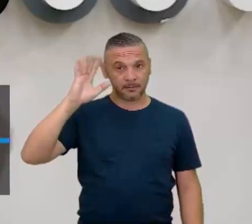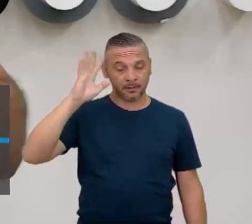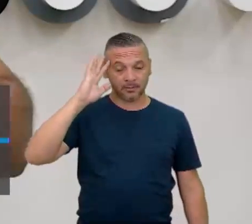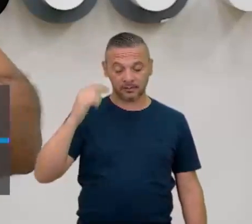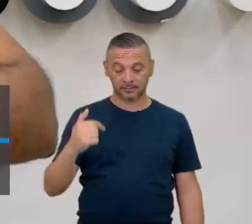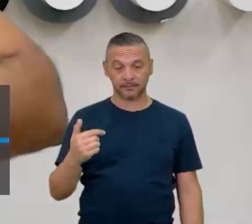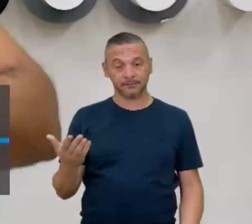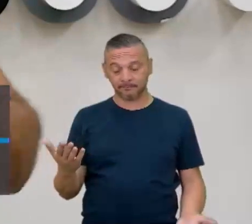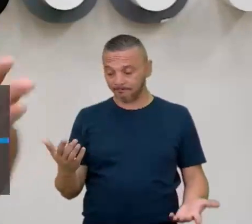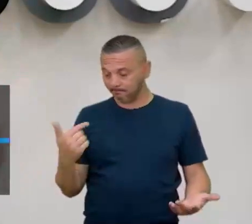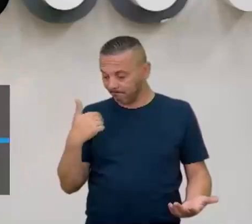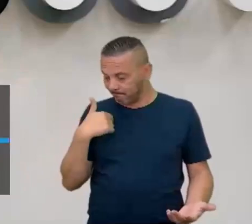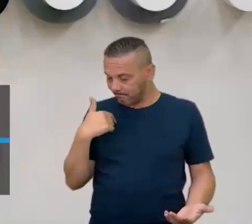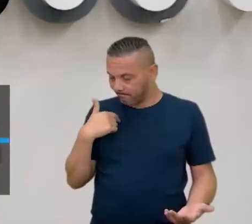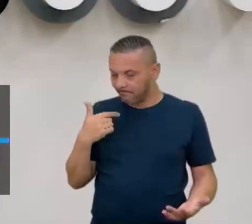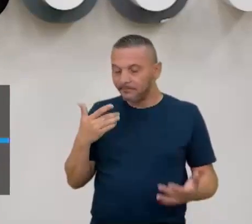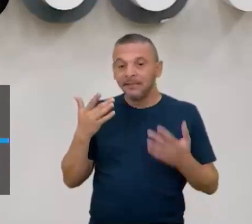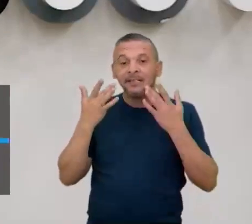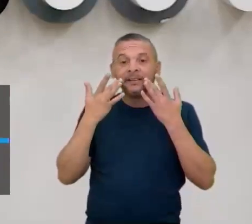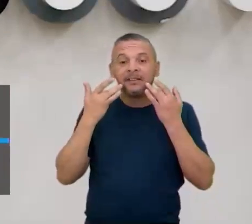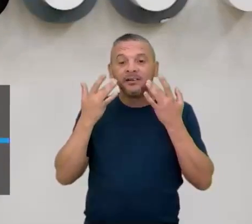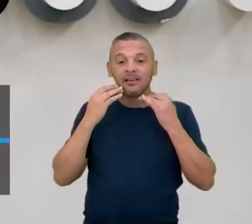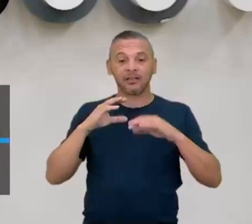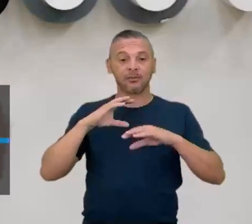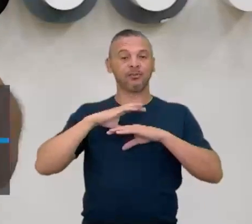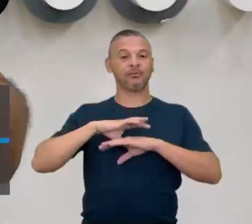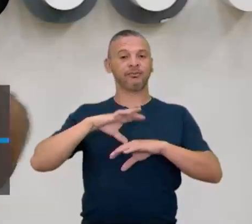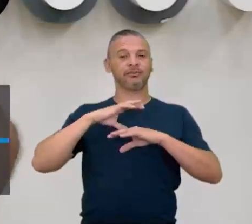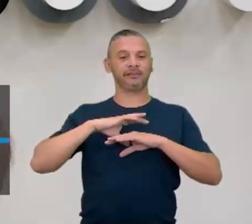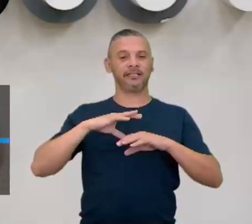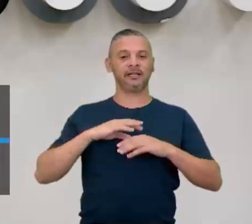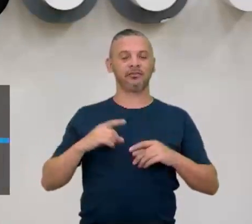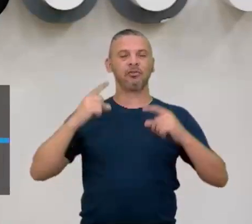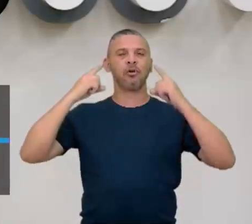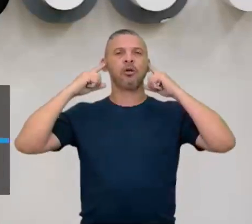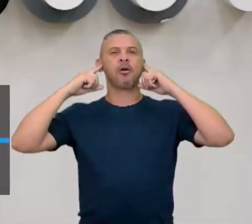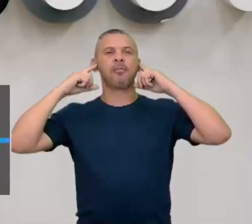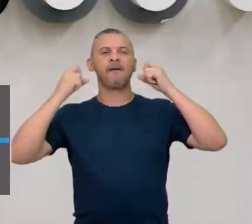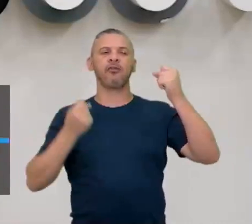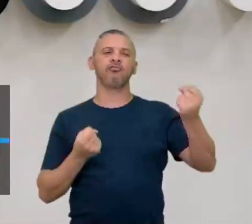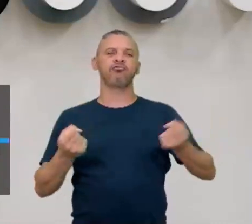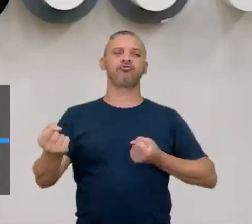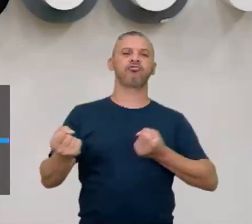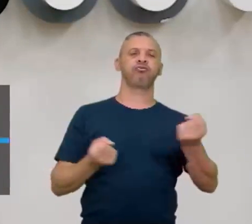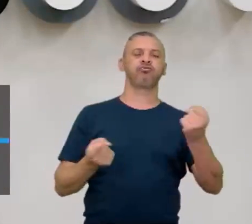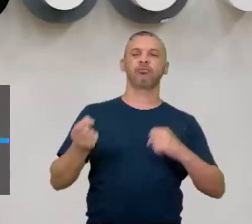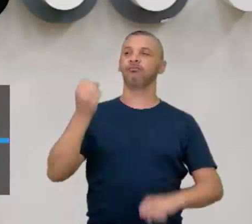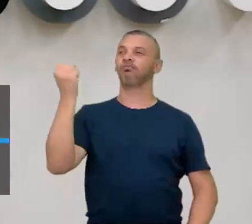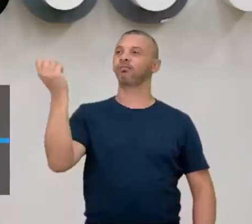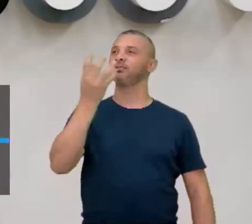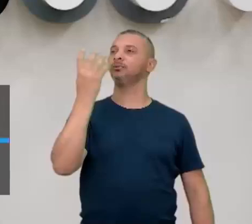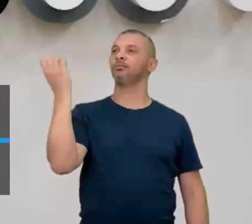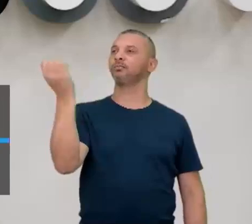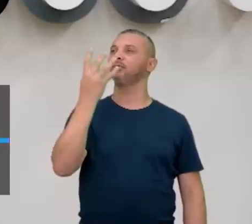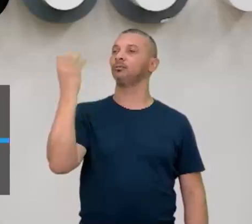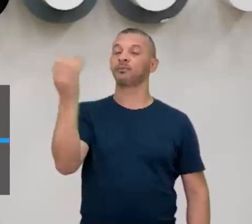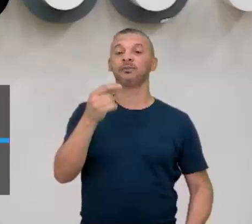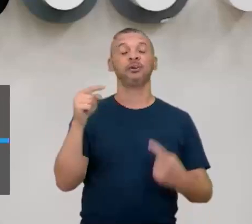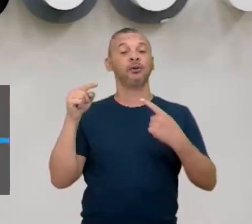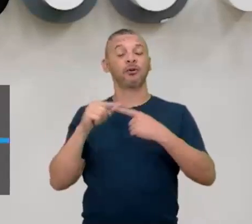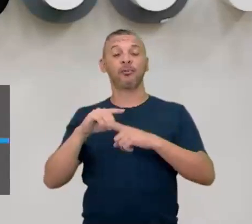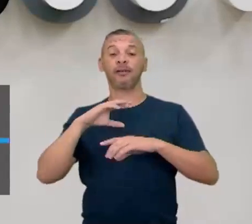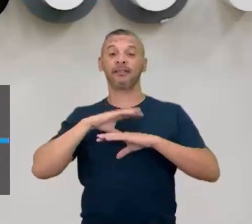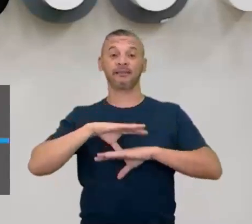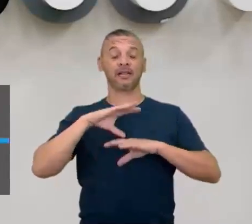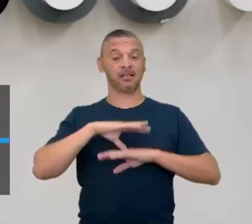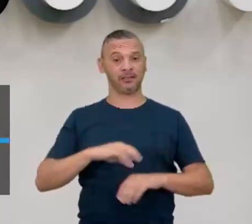uma peça que é no meio de uma cidade. Então, às vezes, um barulho de carro, de sirene, nos traz esses elementos aí da cidade.